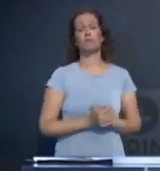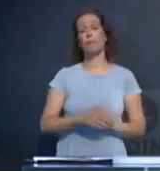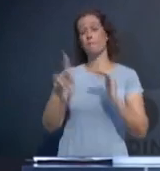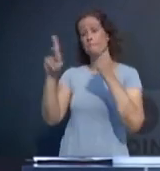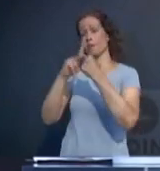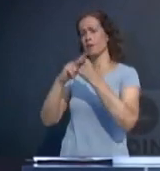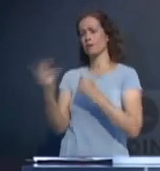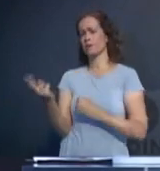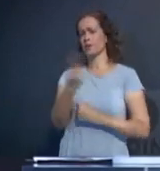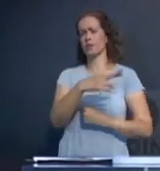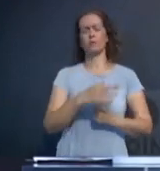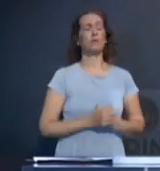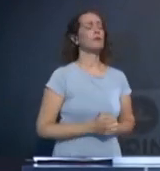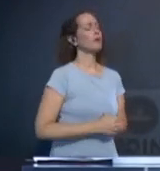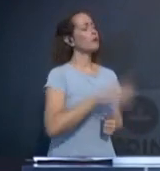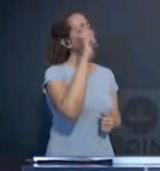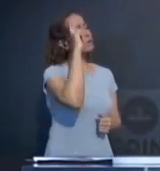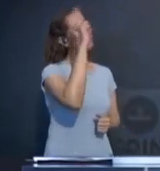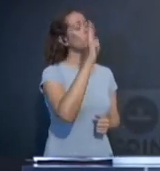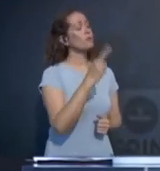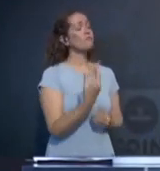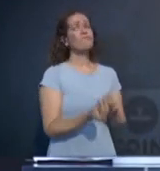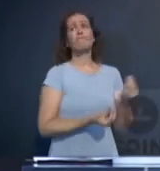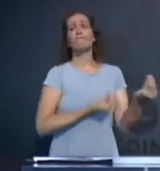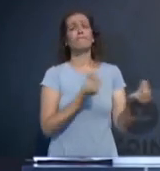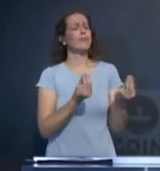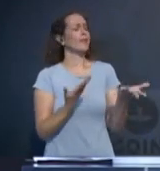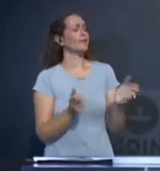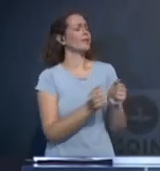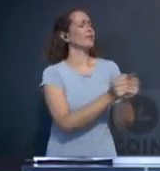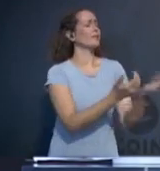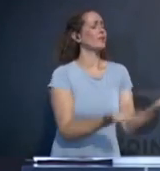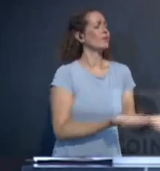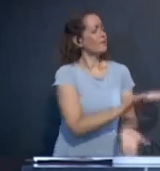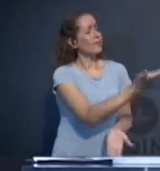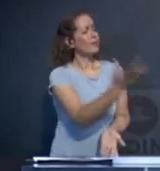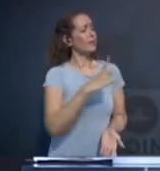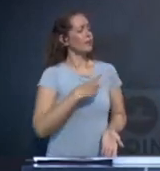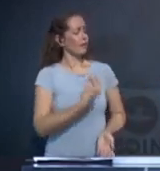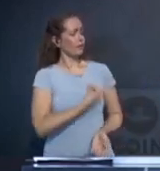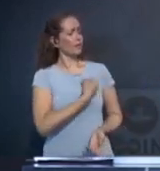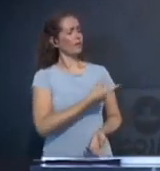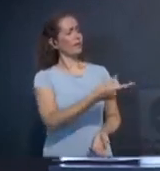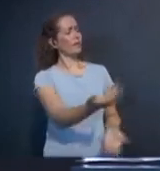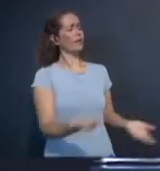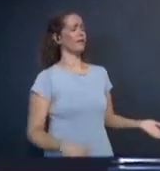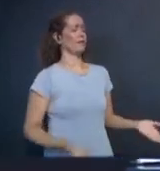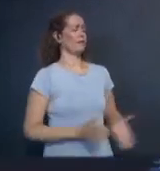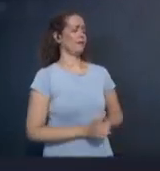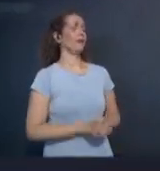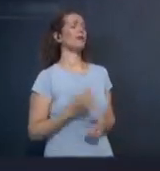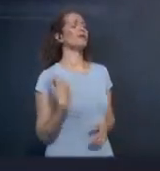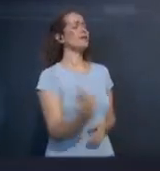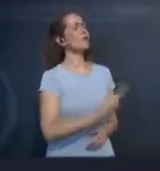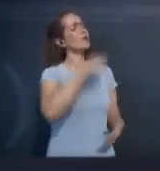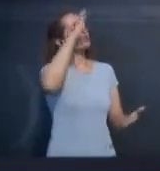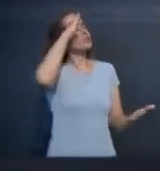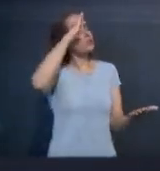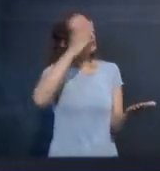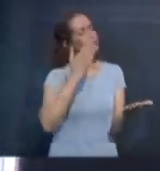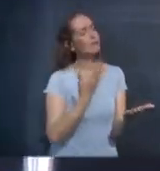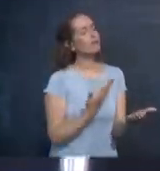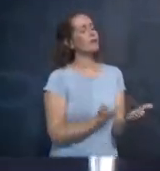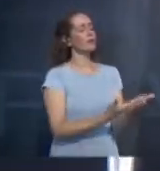Pedro: Senhor, para quem iremos? Tu tens as palavras de vida eterna, e nós temos